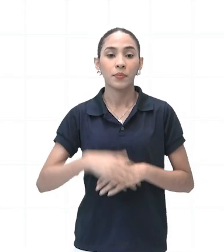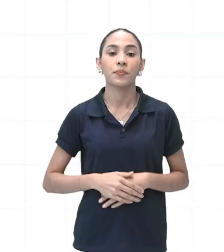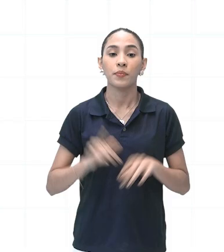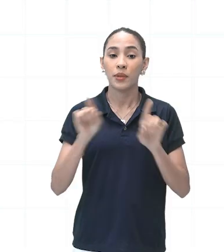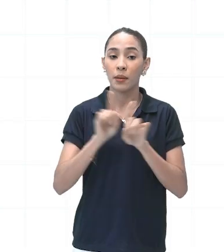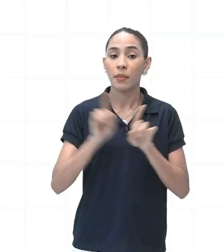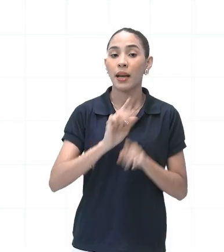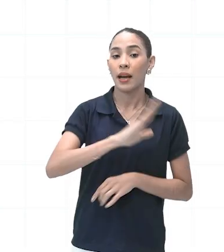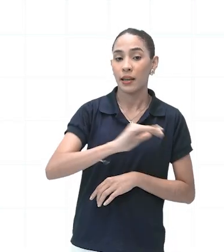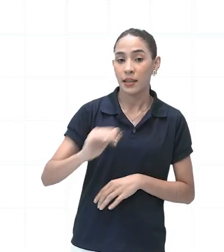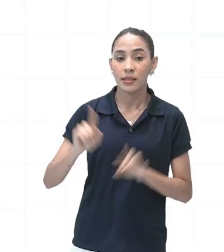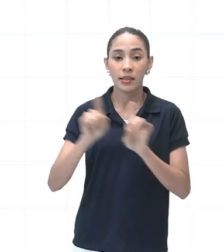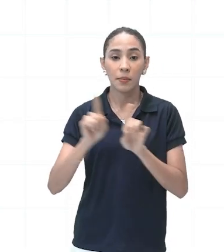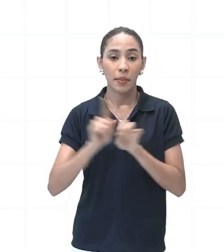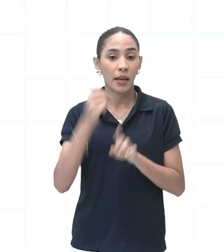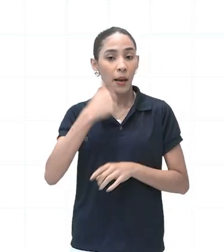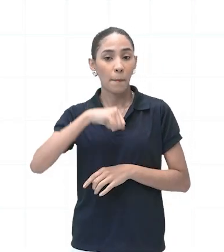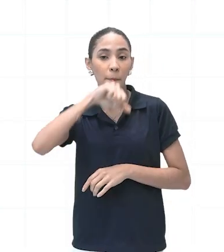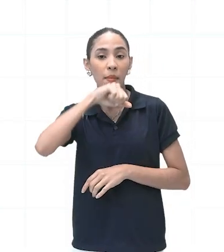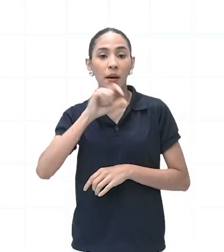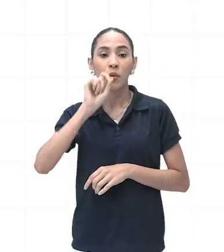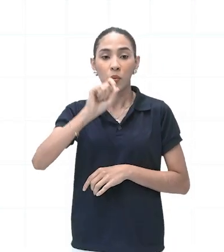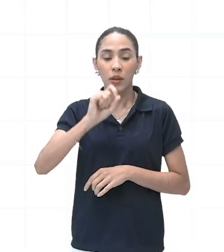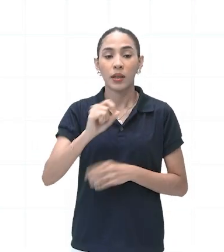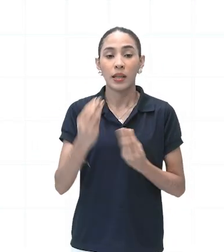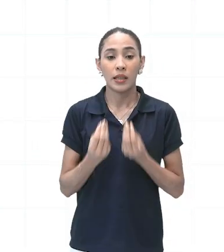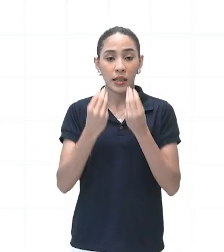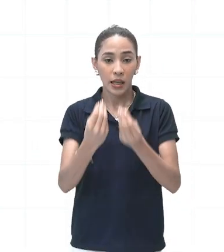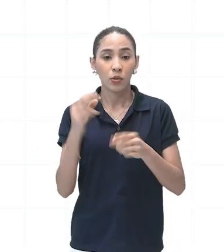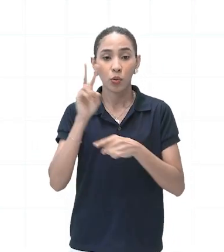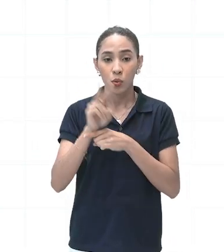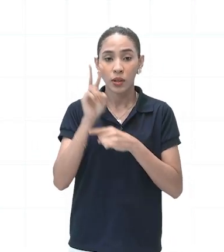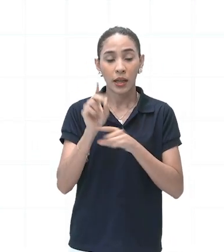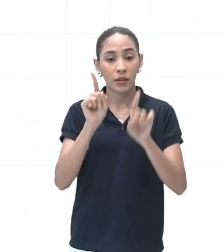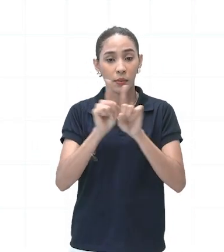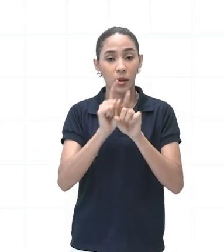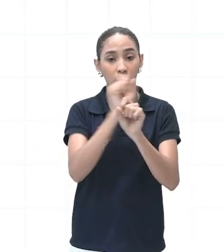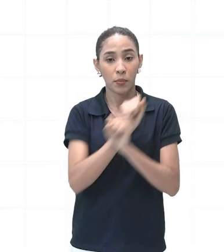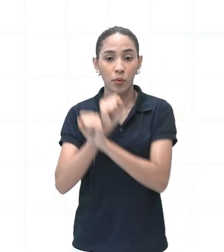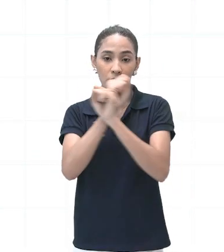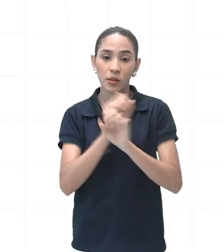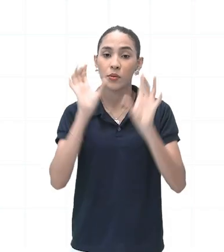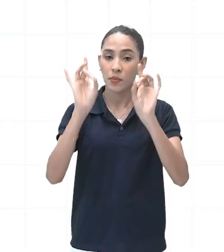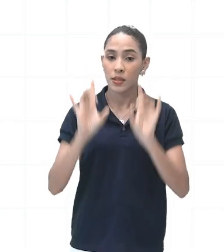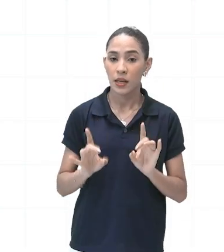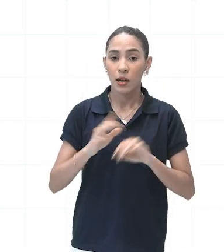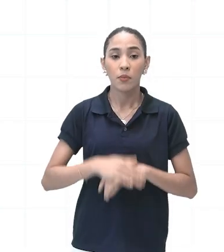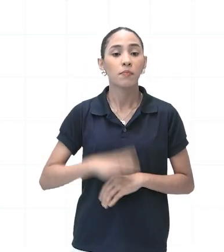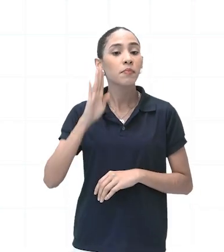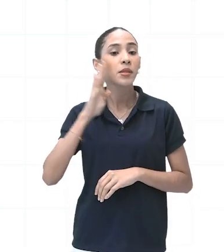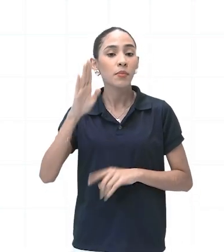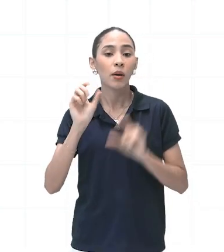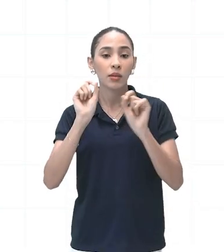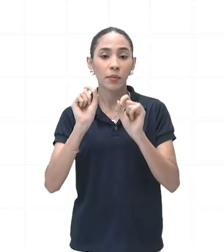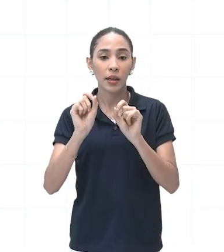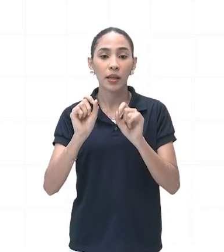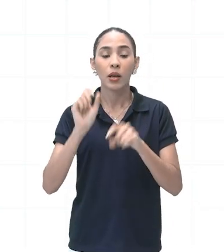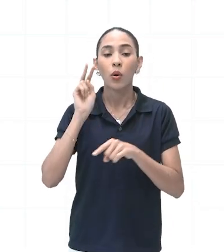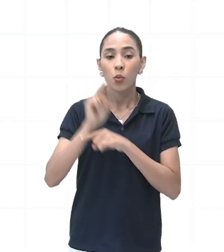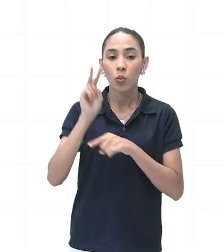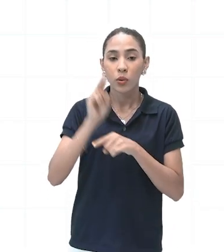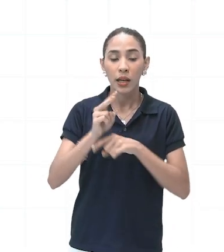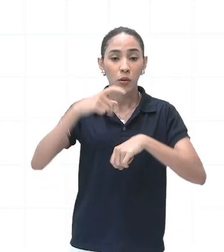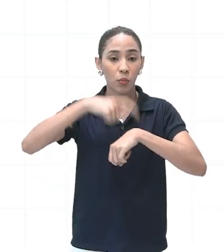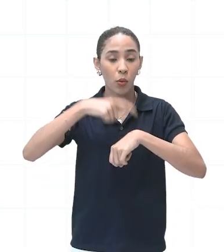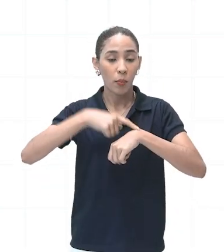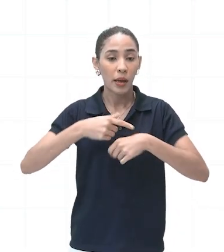tanto a criança como a mãe serão proporcionados cuidados e proteção especiais, inclusive adequados cuidados